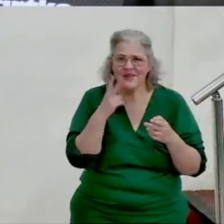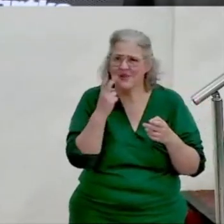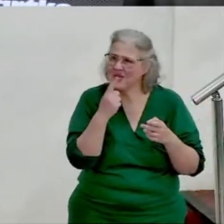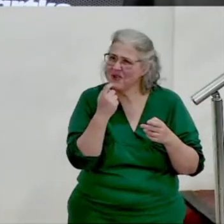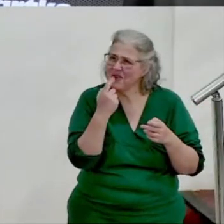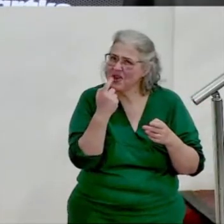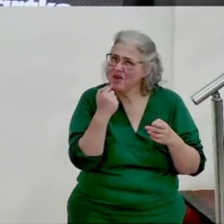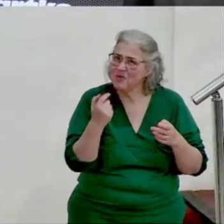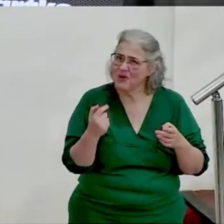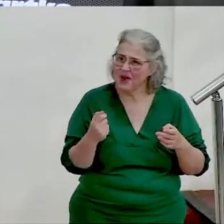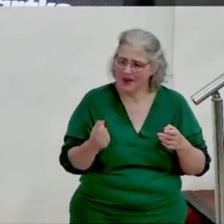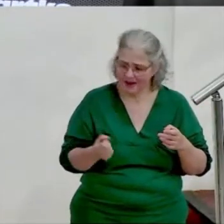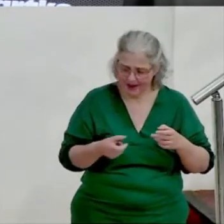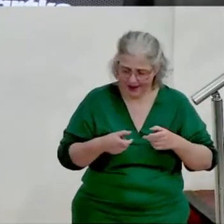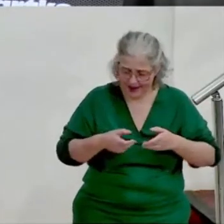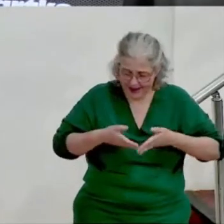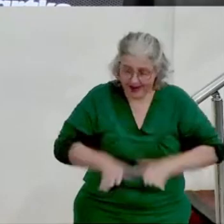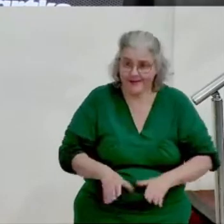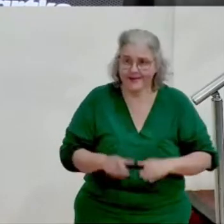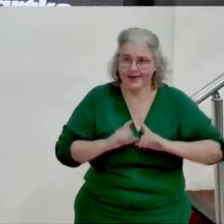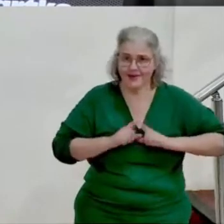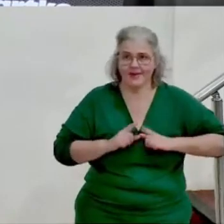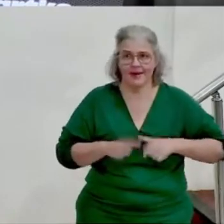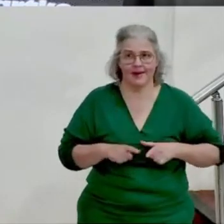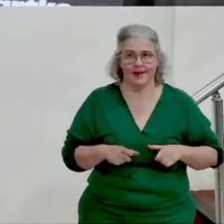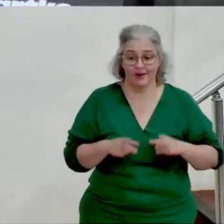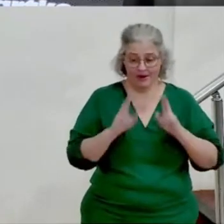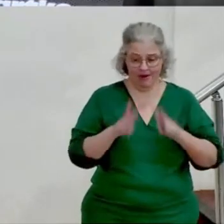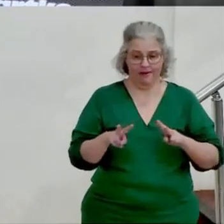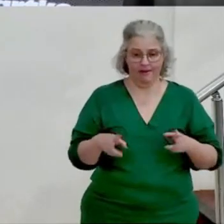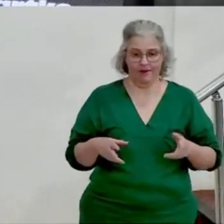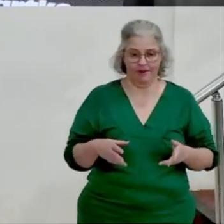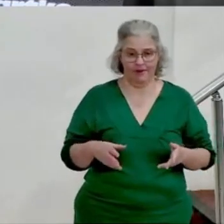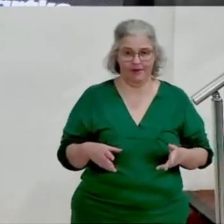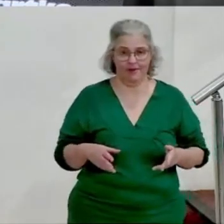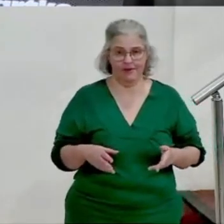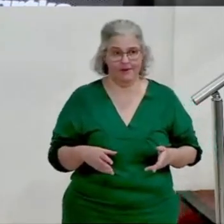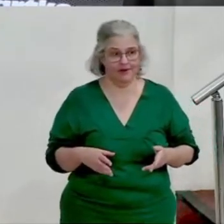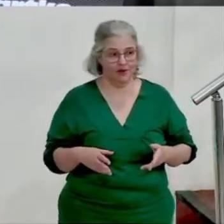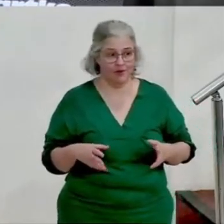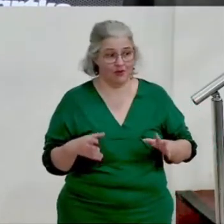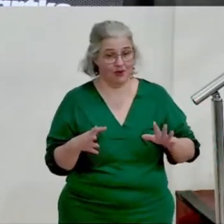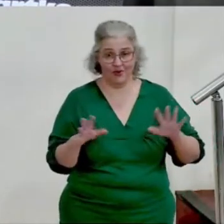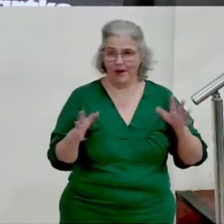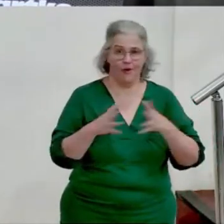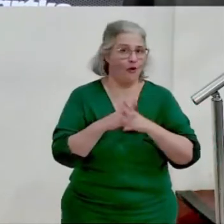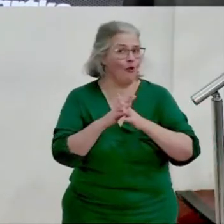Aliás, qualquer coisa que acontece em Israel vira um furdunço, né?